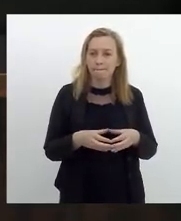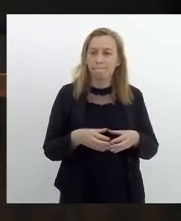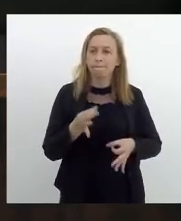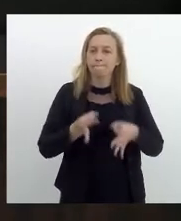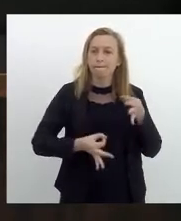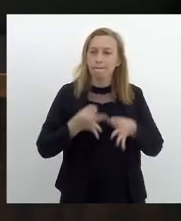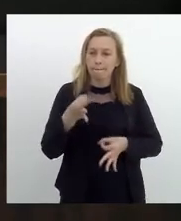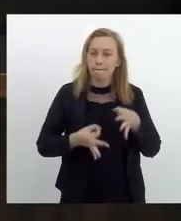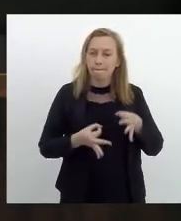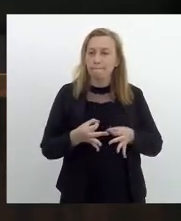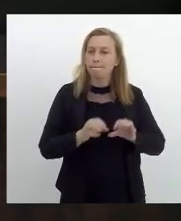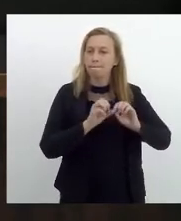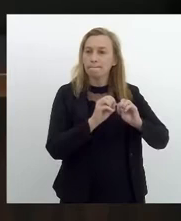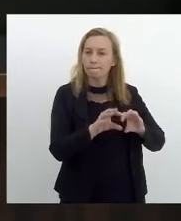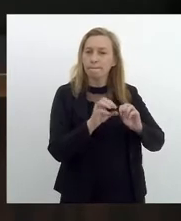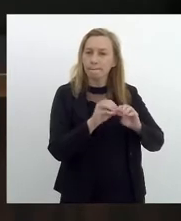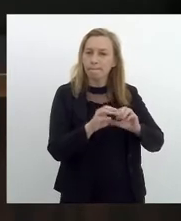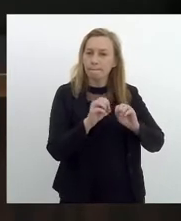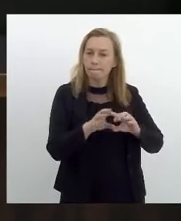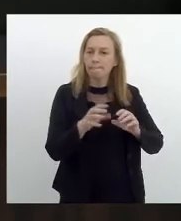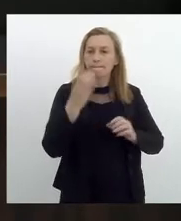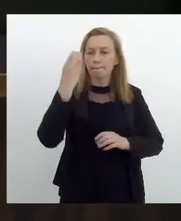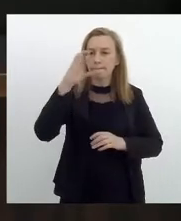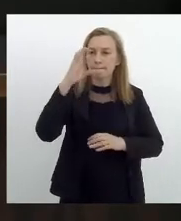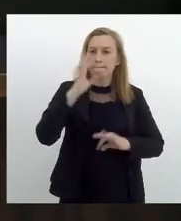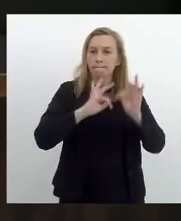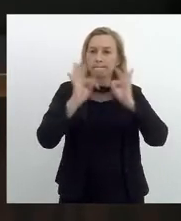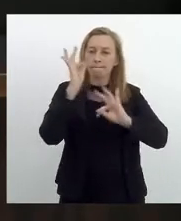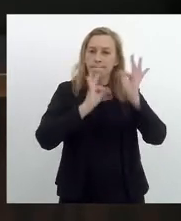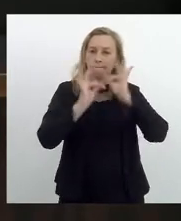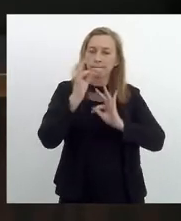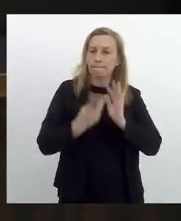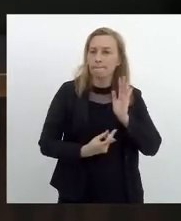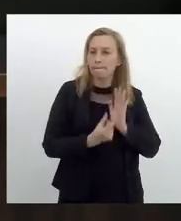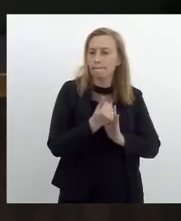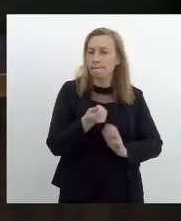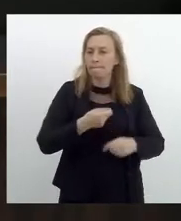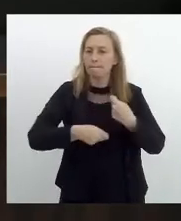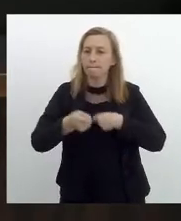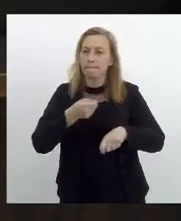e Justiça, de Educação, de Ciência e Tecnologia, de Orçamento,